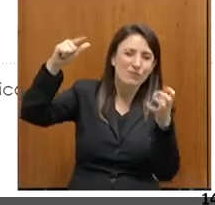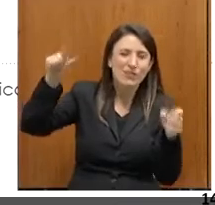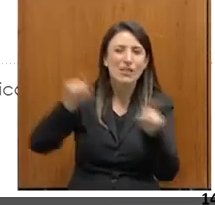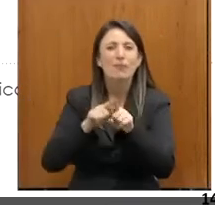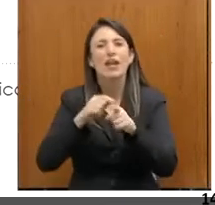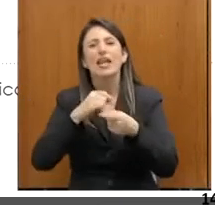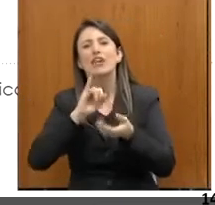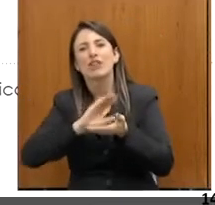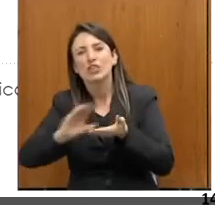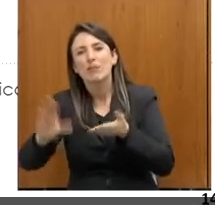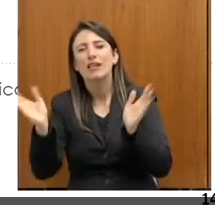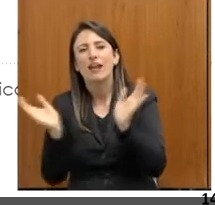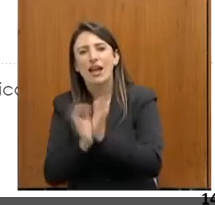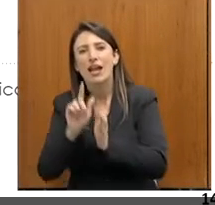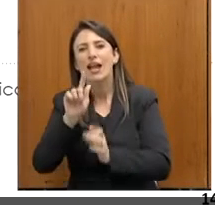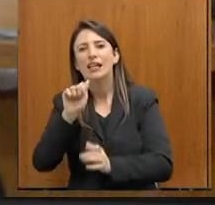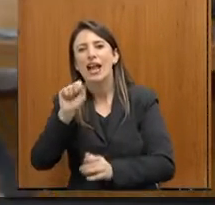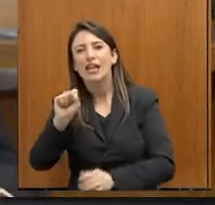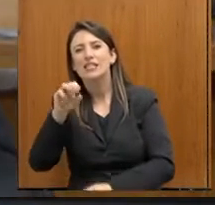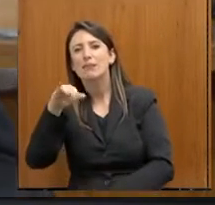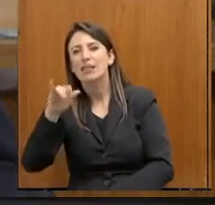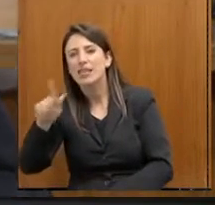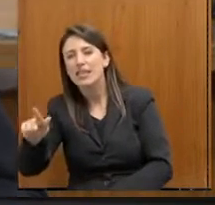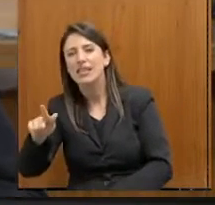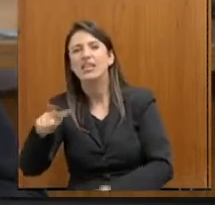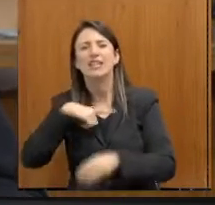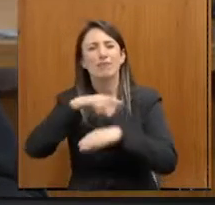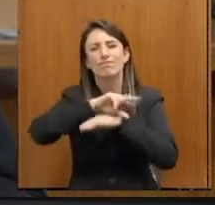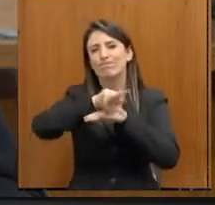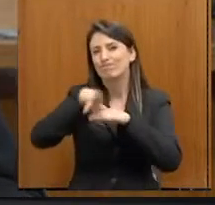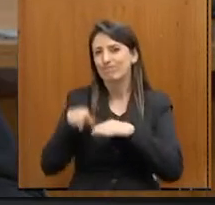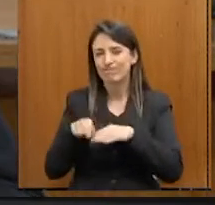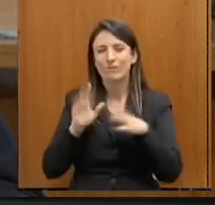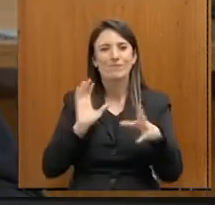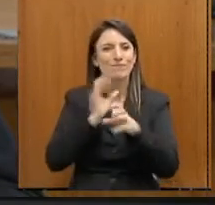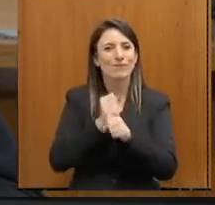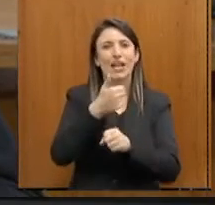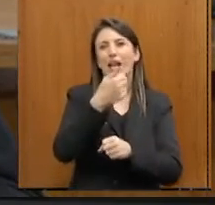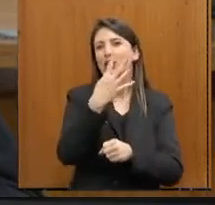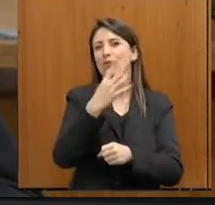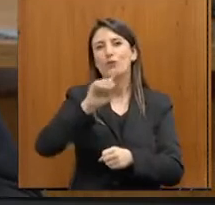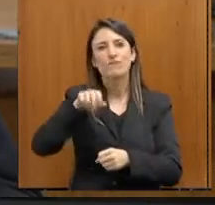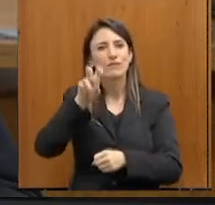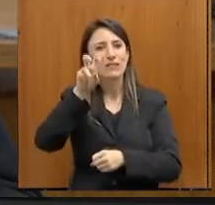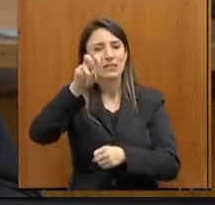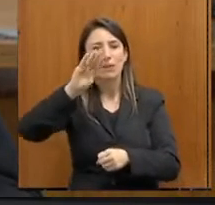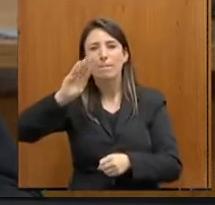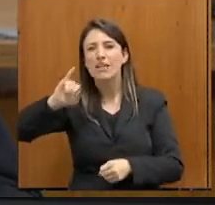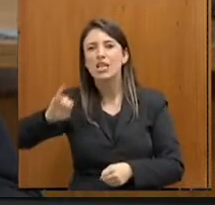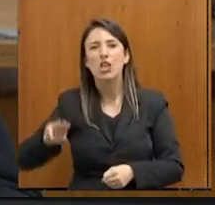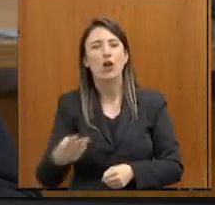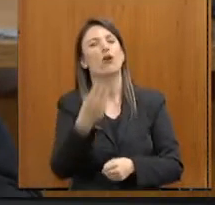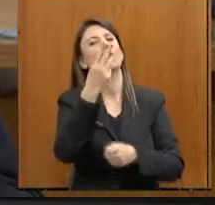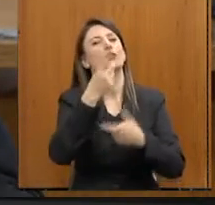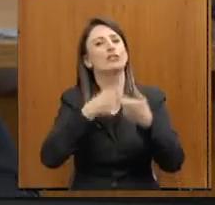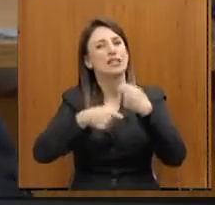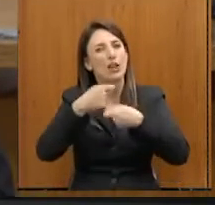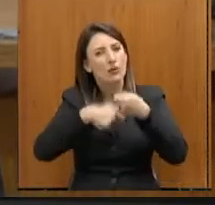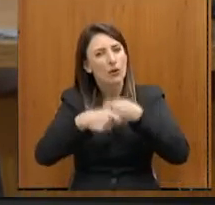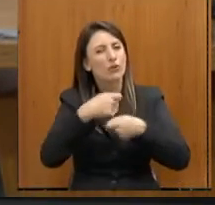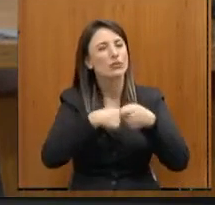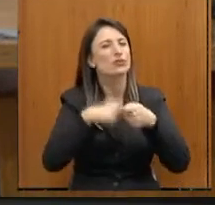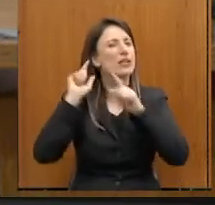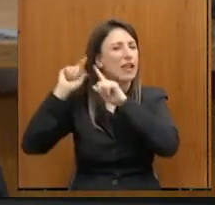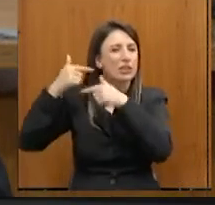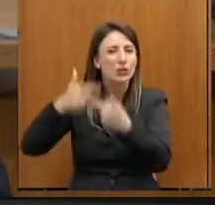também investimento em geração distribuída então aqui está né então 14,5 milhões dos nossos negócios tradicionais de distribuição de